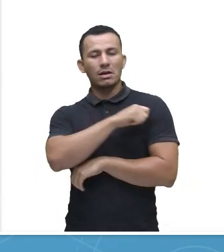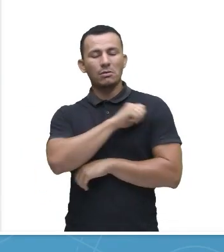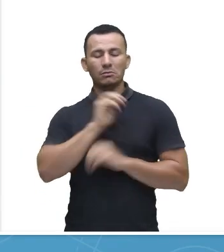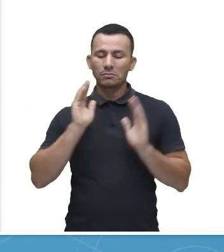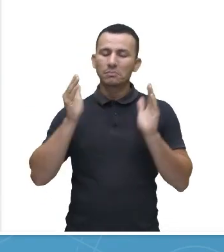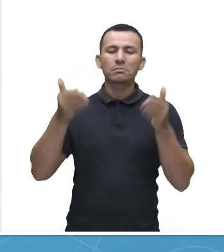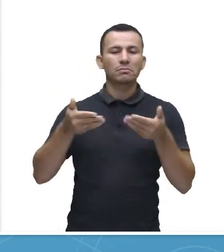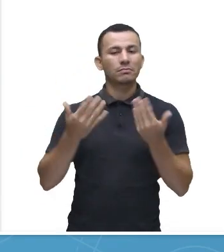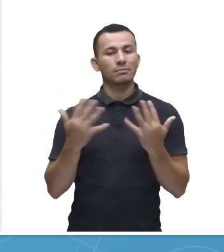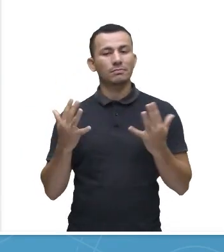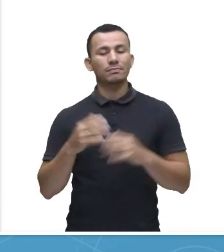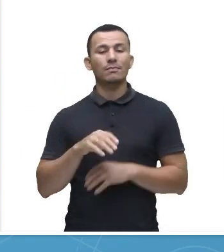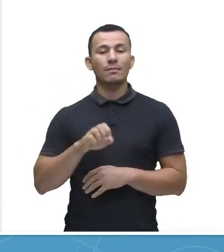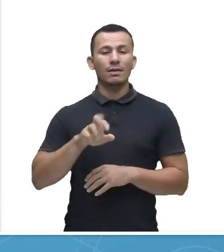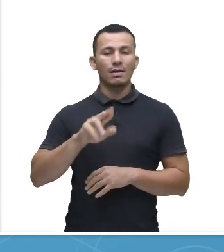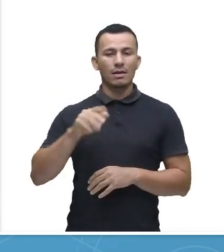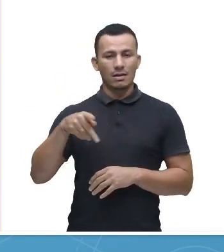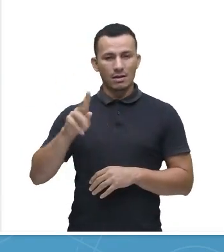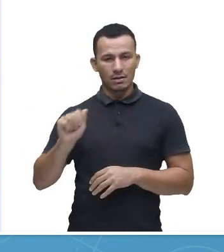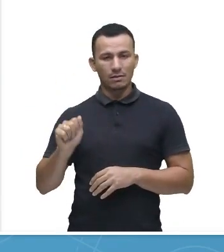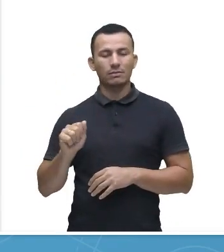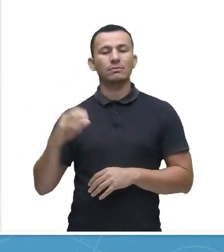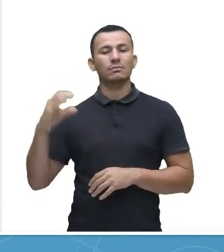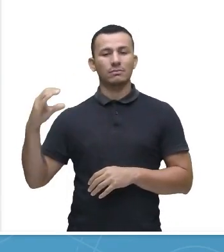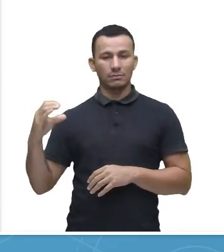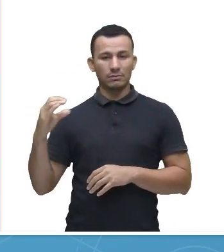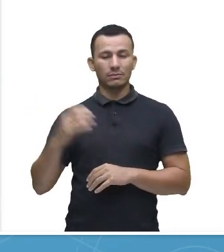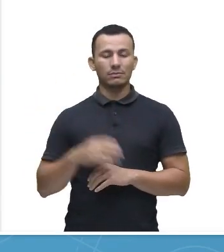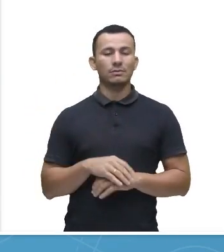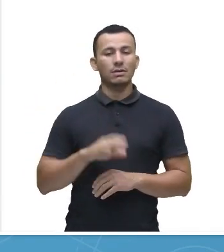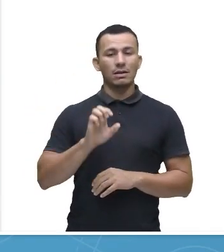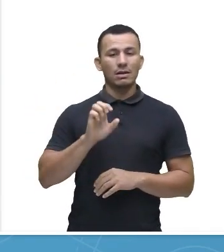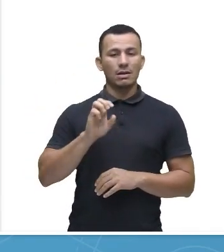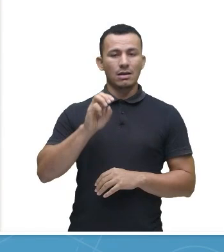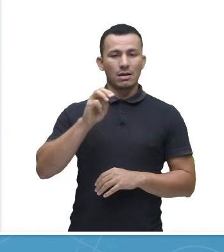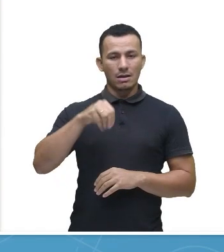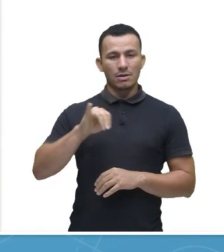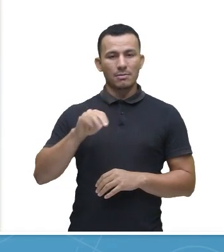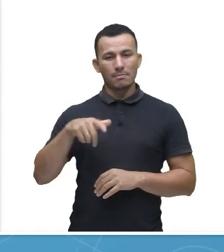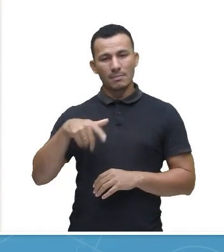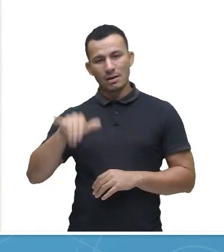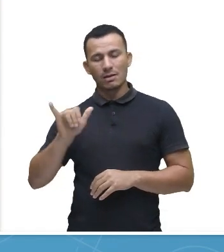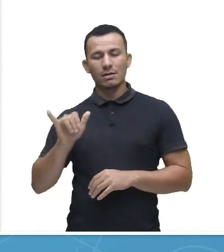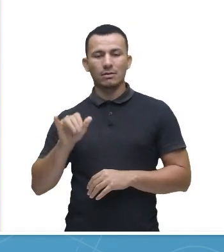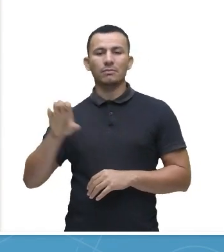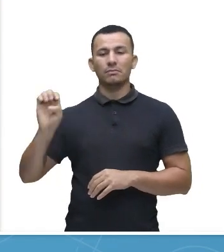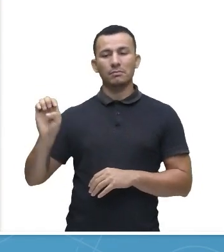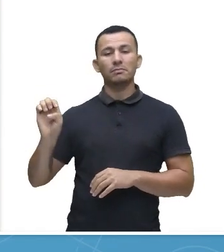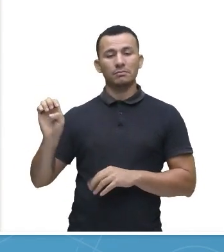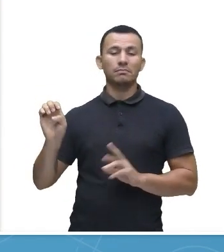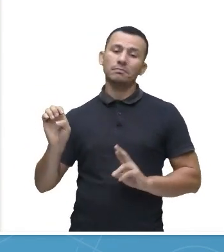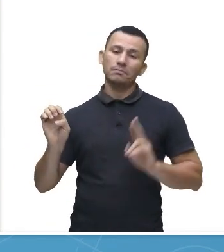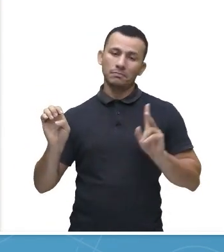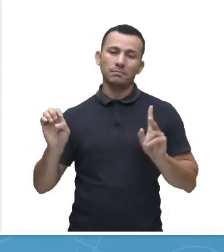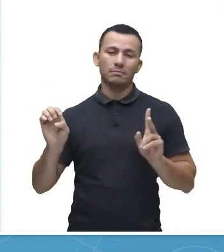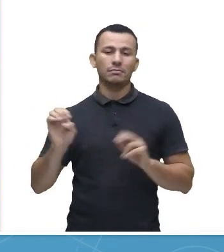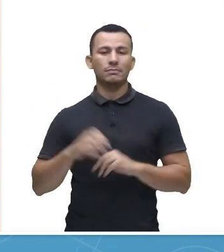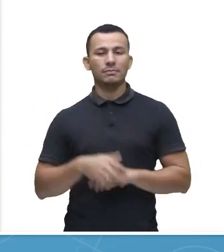atividade. Érica, letra C também. Emily escolheu a letra E, olha aí, diferente,